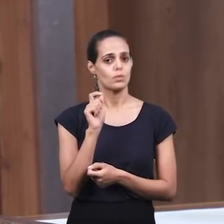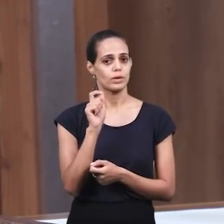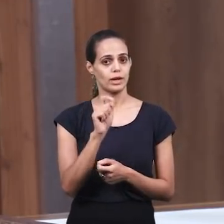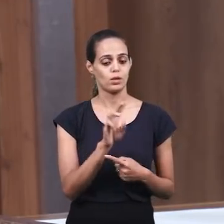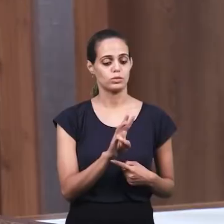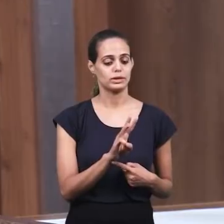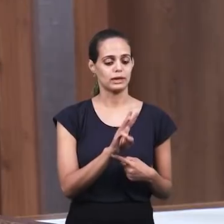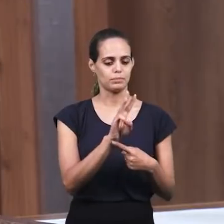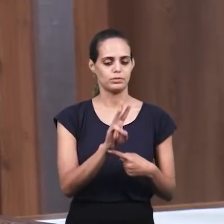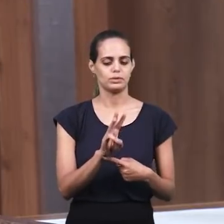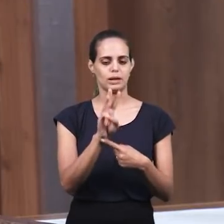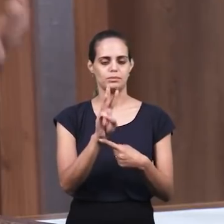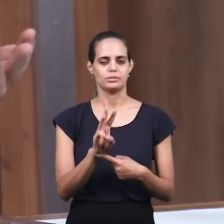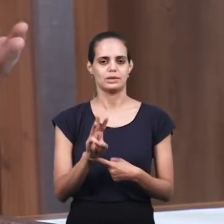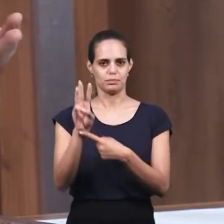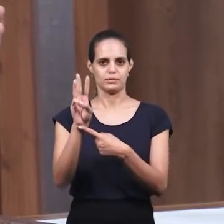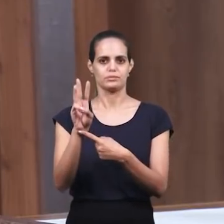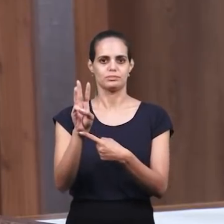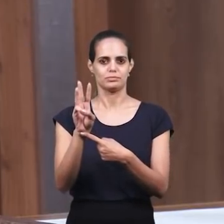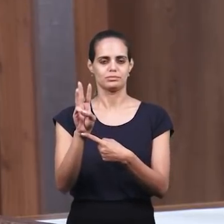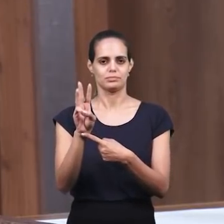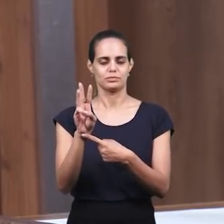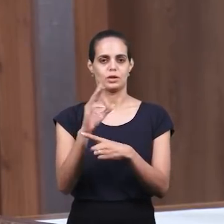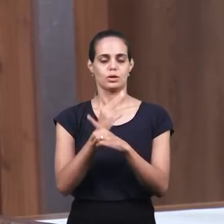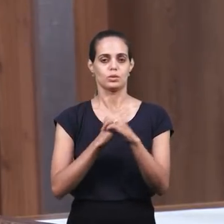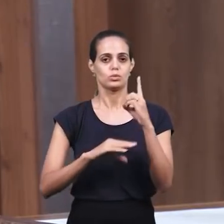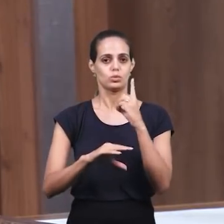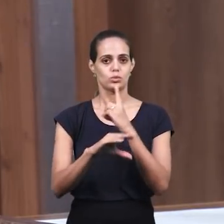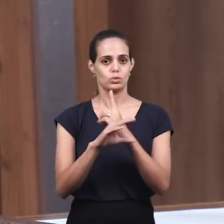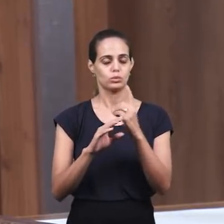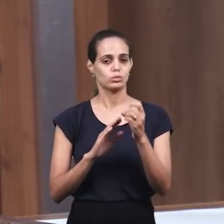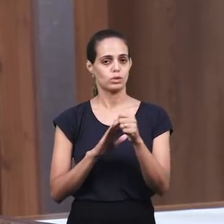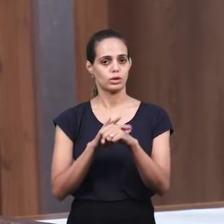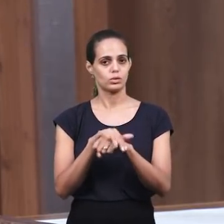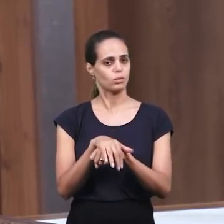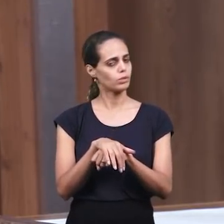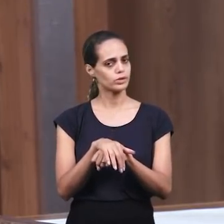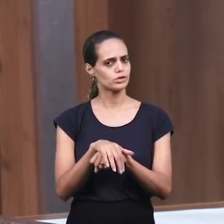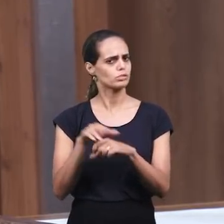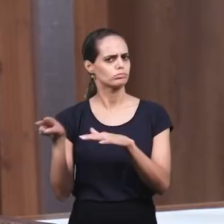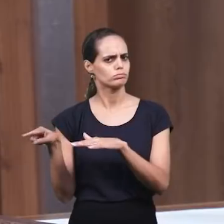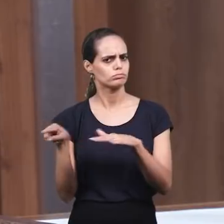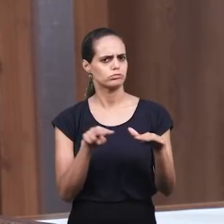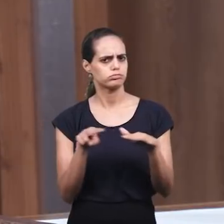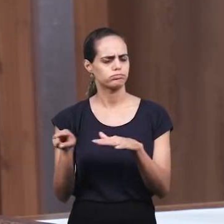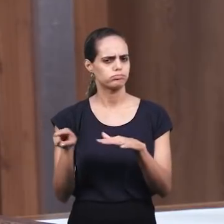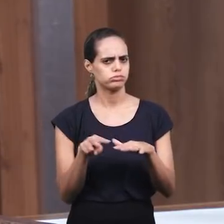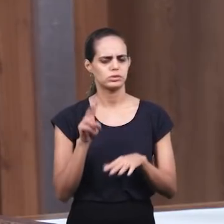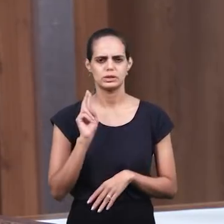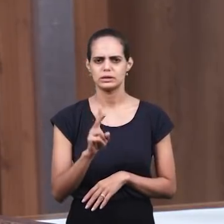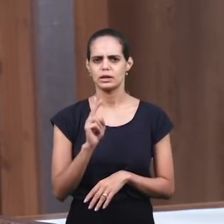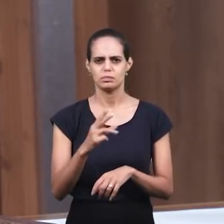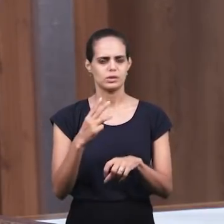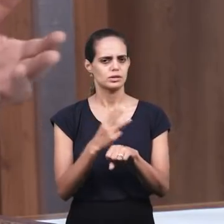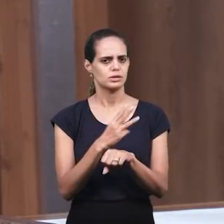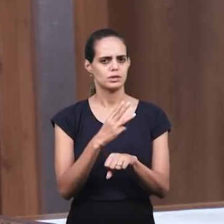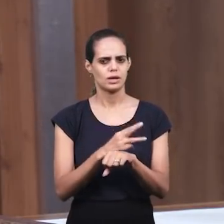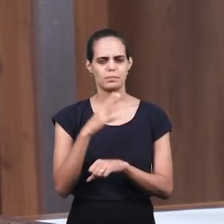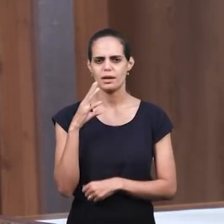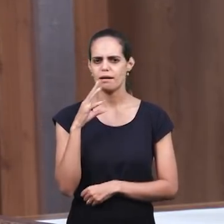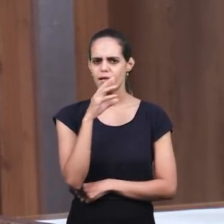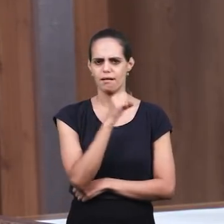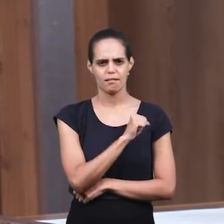noite. Aliás, de todos os cultos da semana. Esses links sempre estão disponíveis, são compartilhados nos grupos de WhatsApp, rapidamente